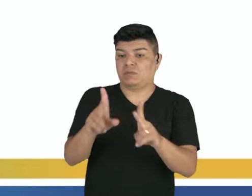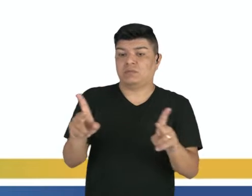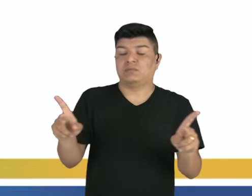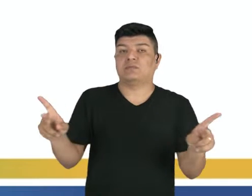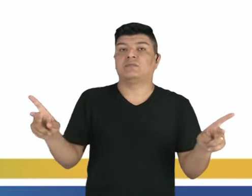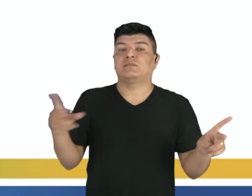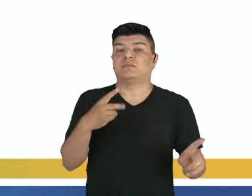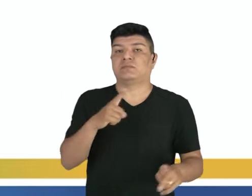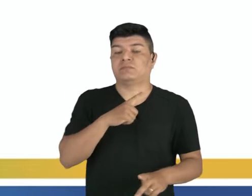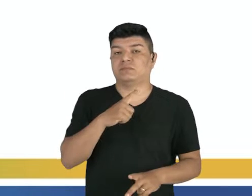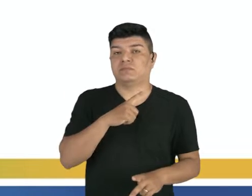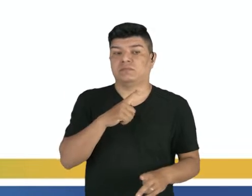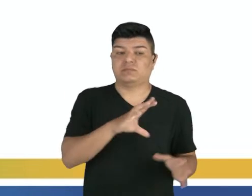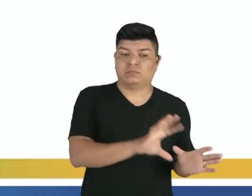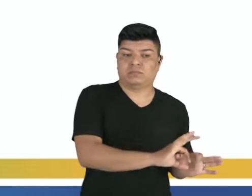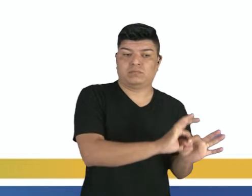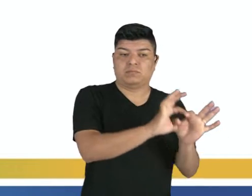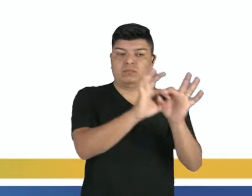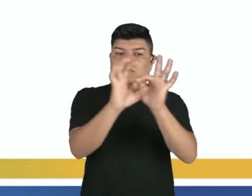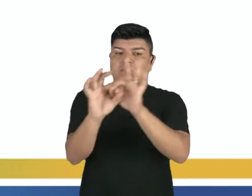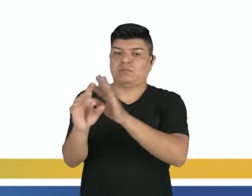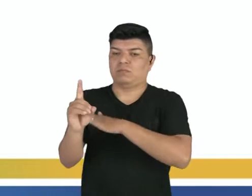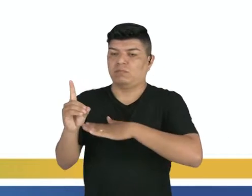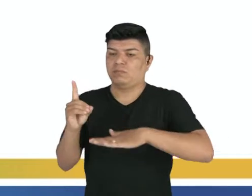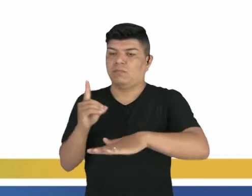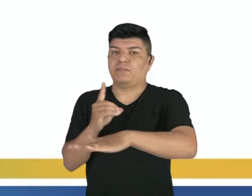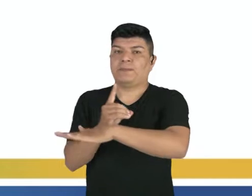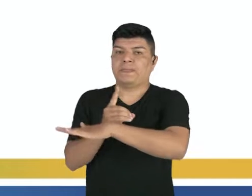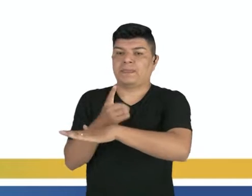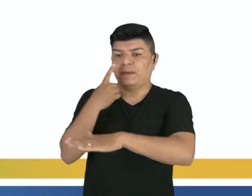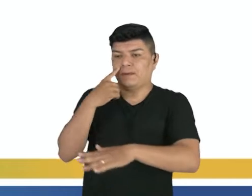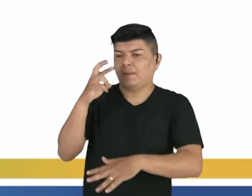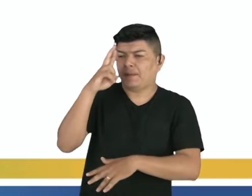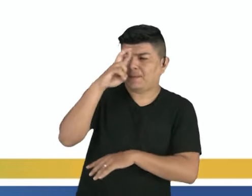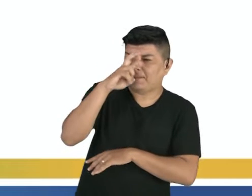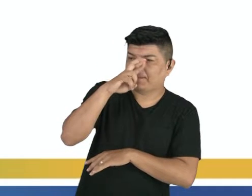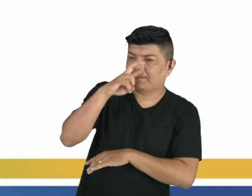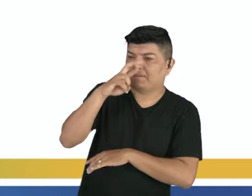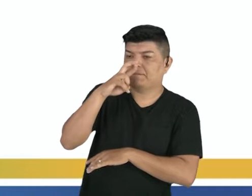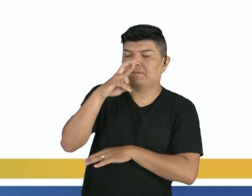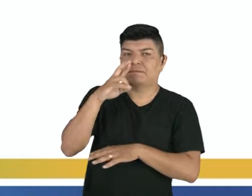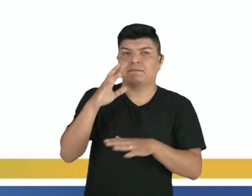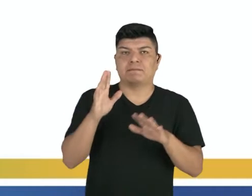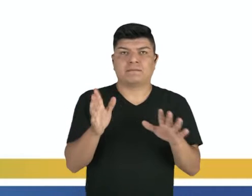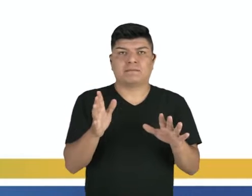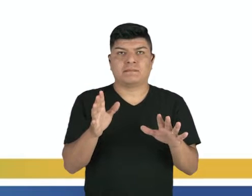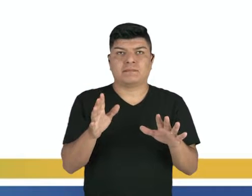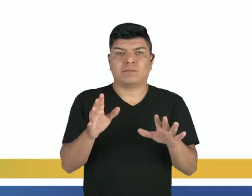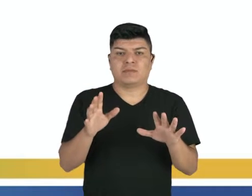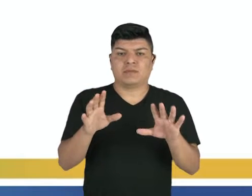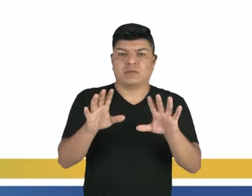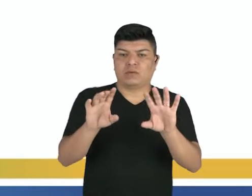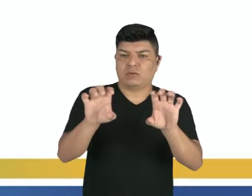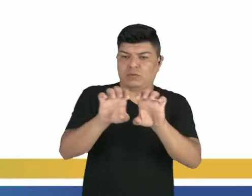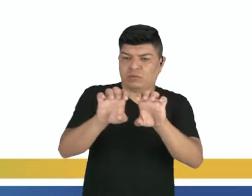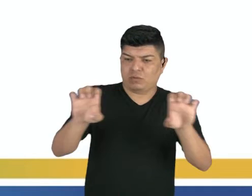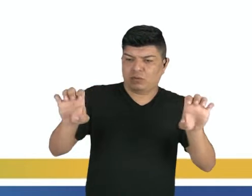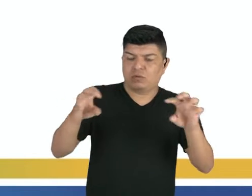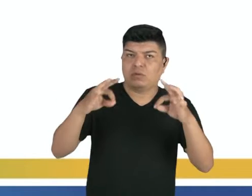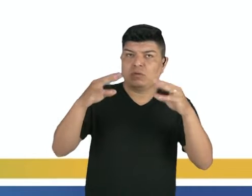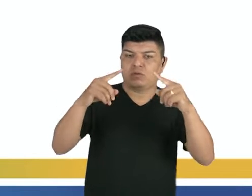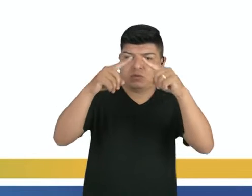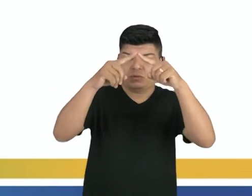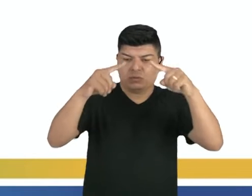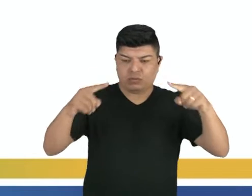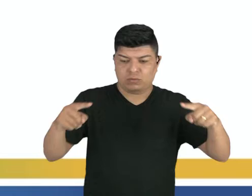contradições existentes no contexto social. Quando eu observo justamente para o esquema em que o triângulo